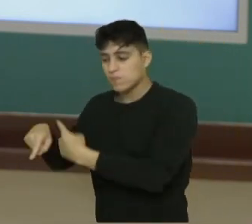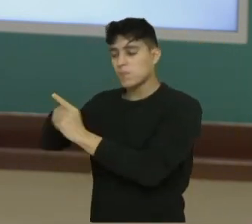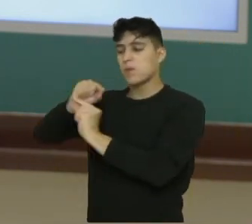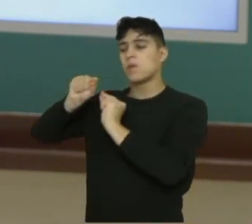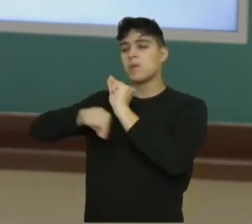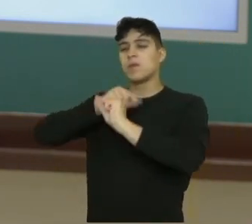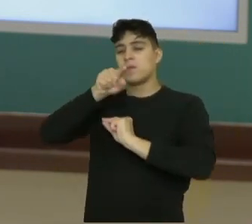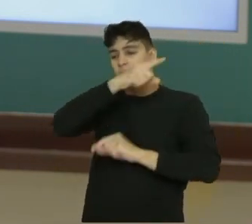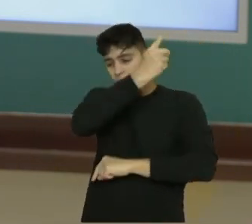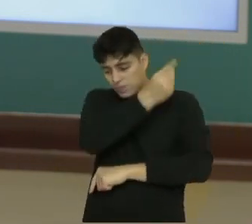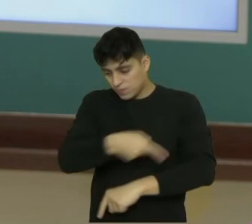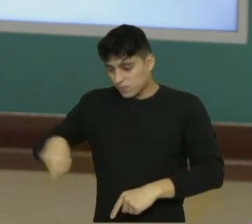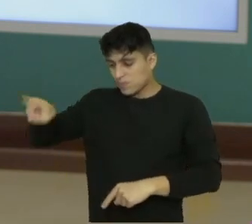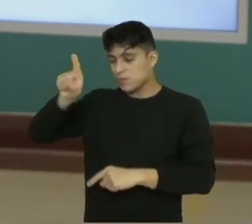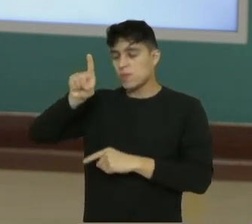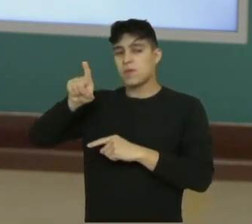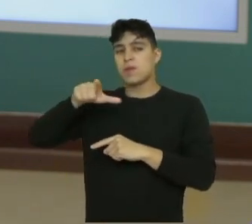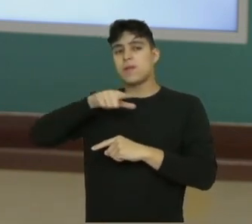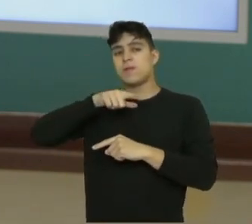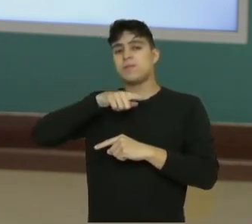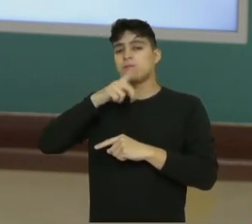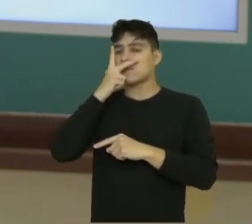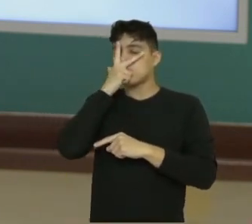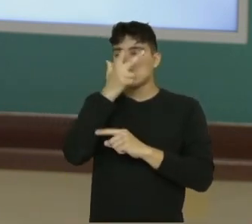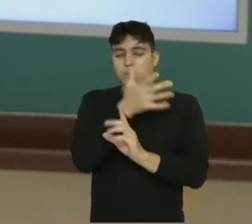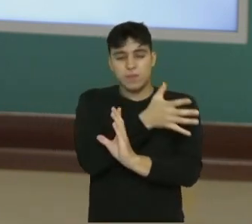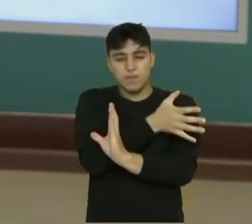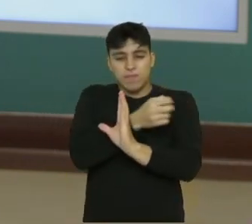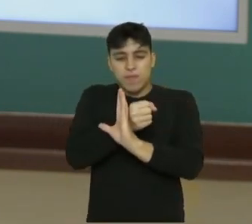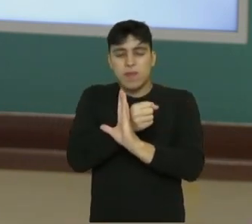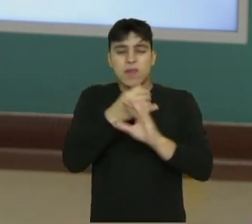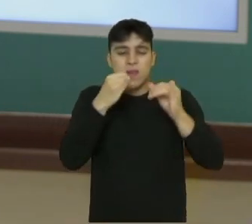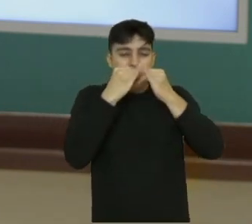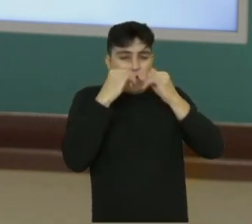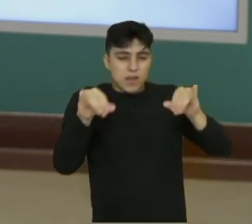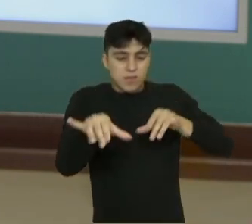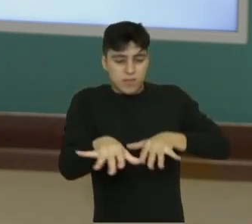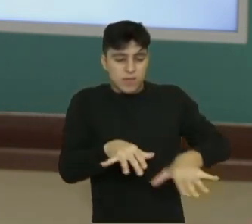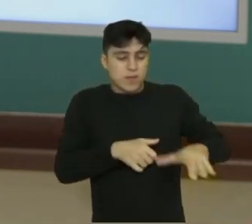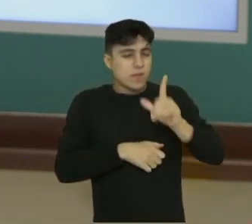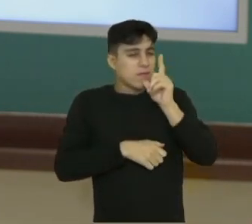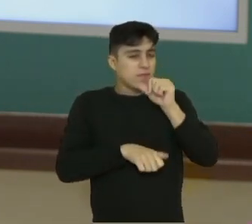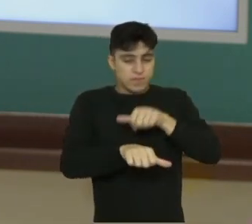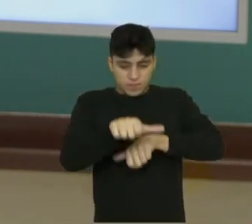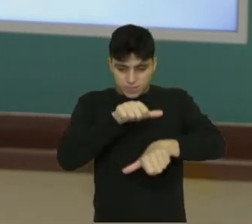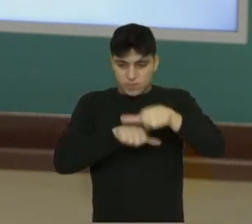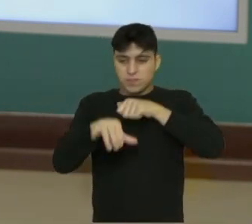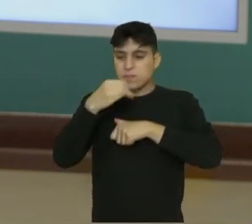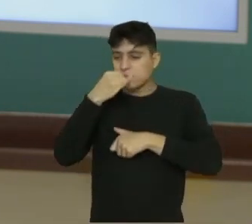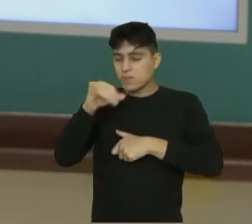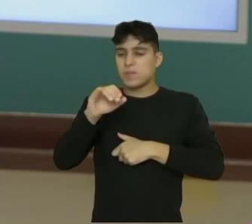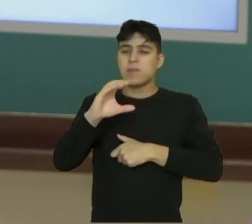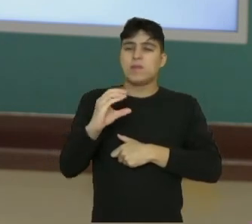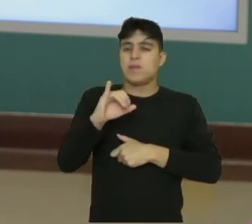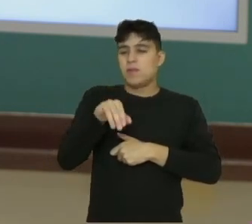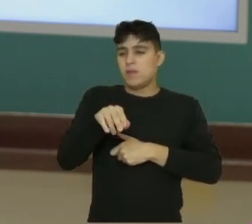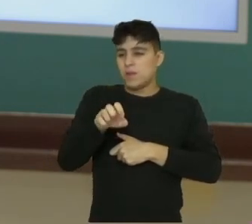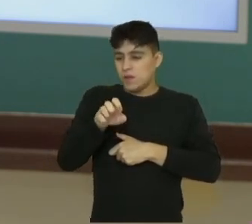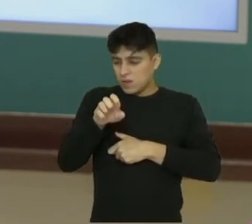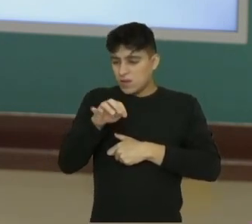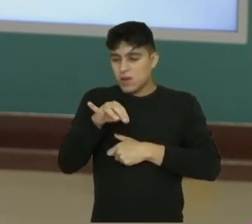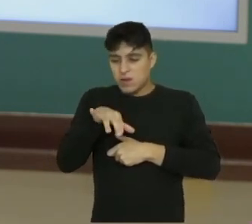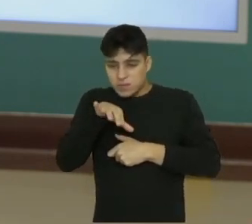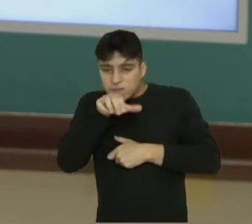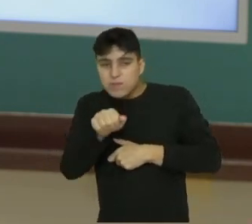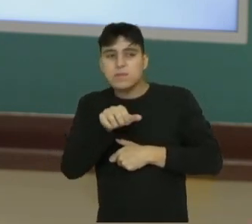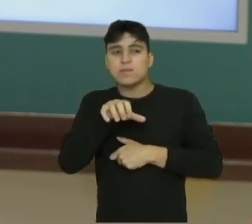pela turbina, certo? Essa turbina, ela faz a captação da energia de movimento da água, transforma em energia cinética ali, a água em si, né?